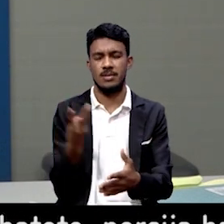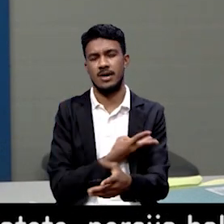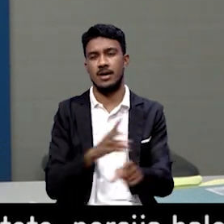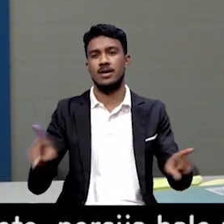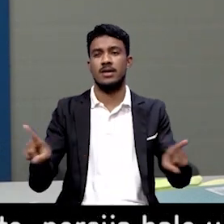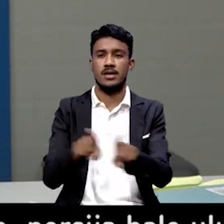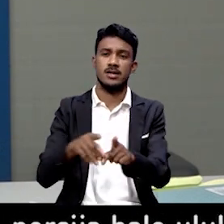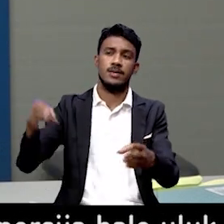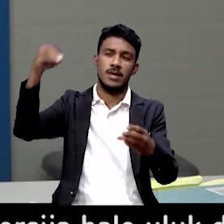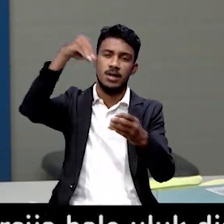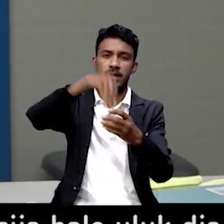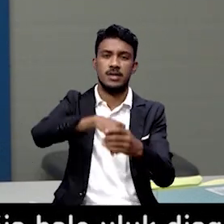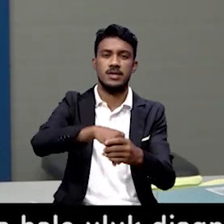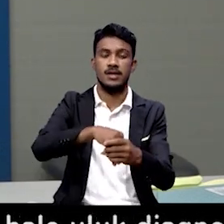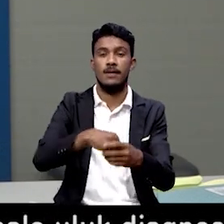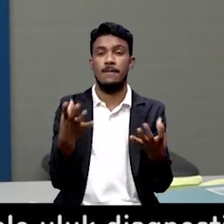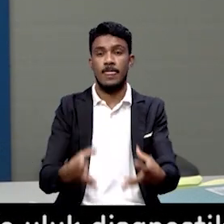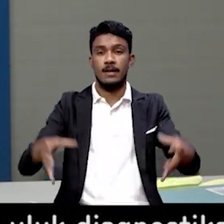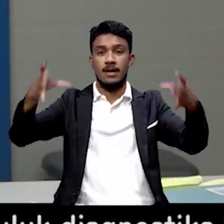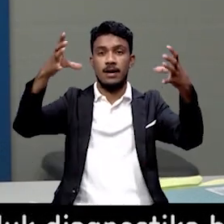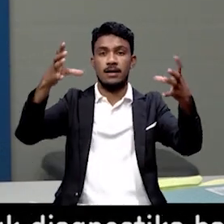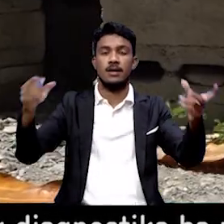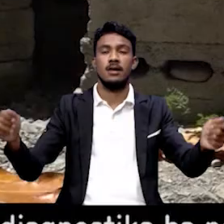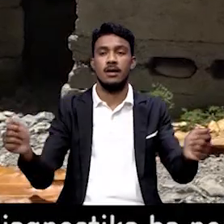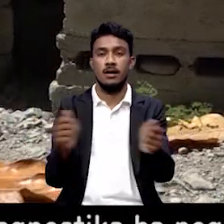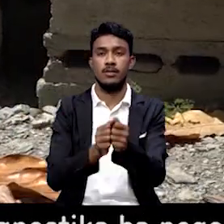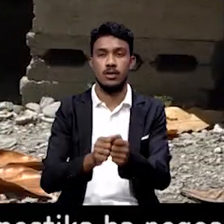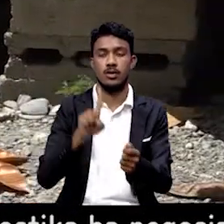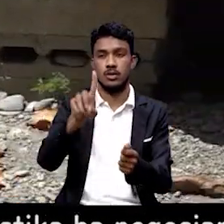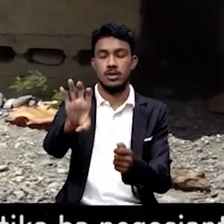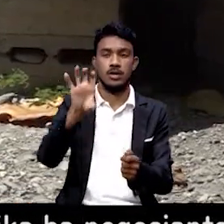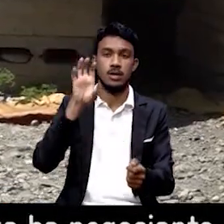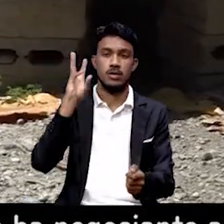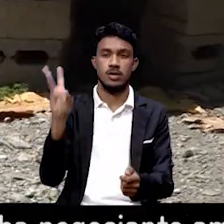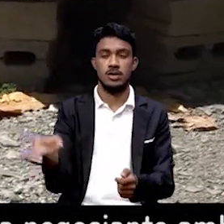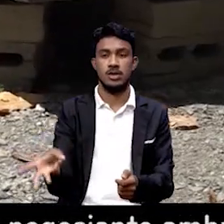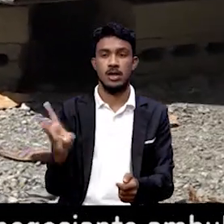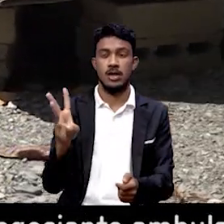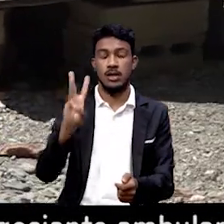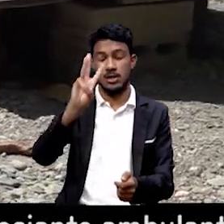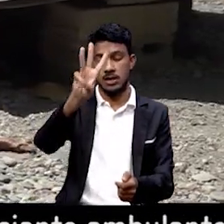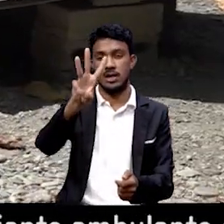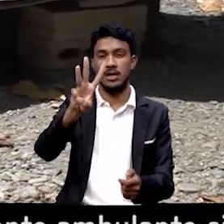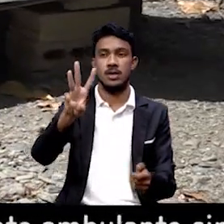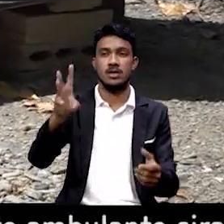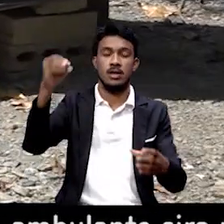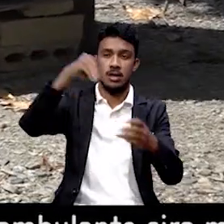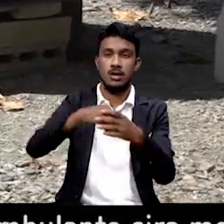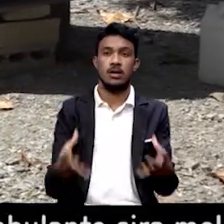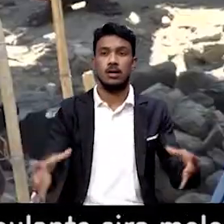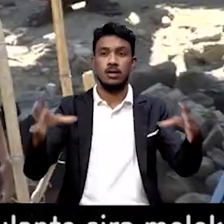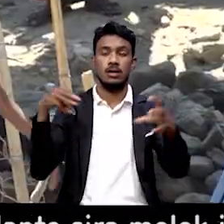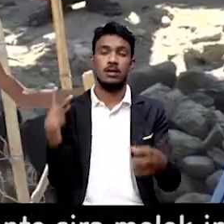baense, tanque quase 106 tanques na altura, e está monta, e tá